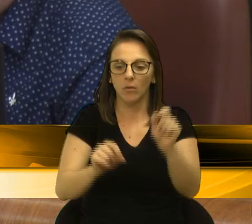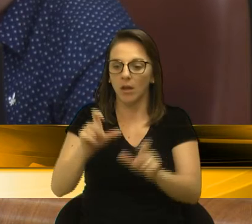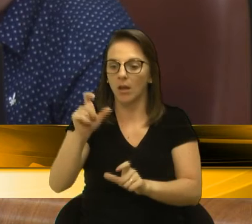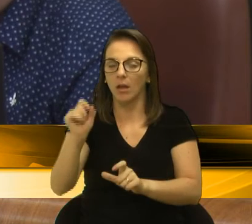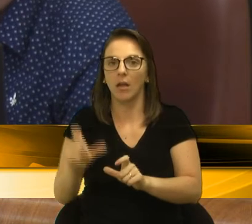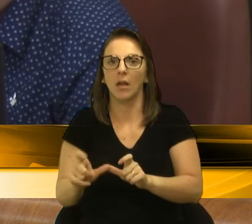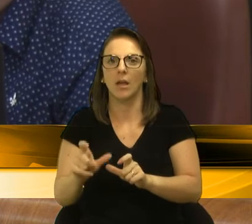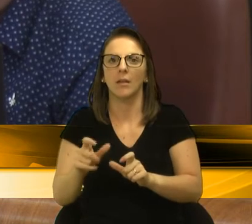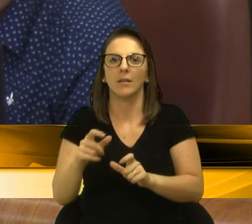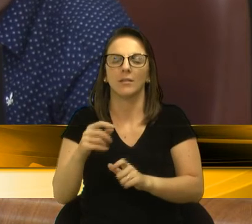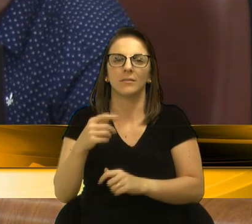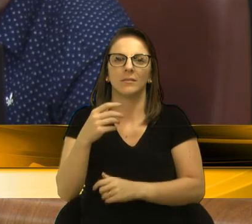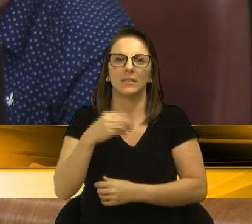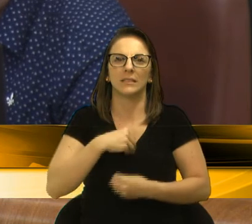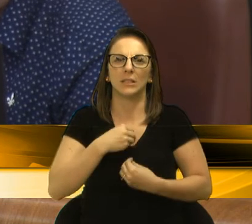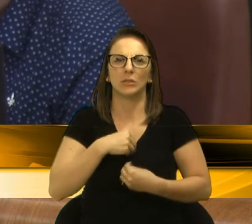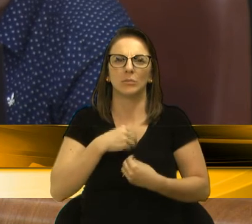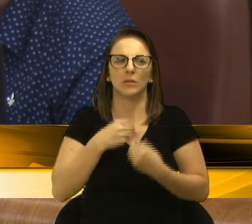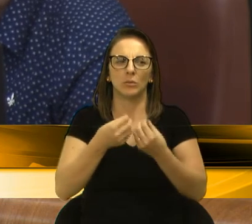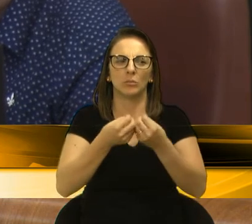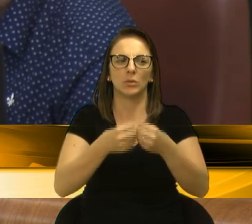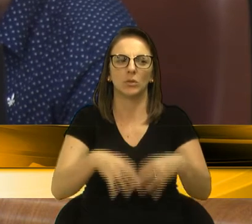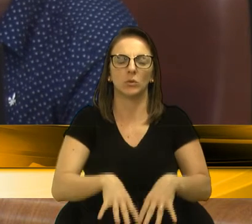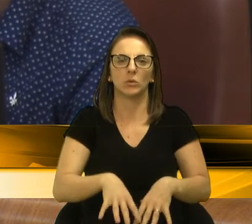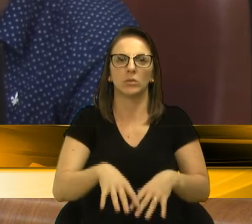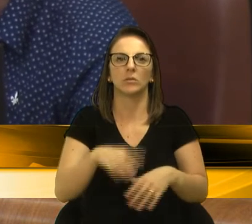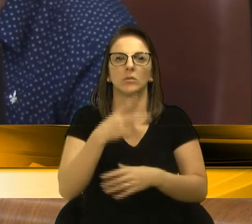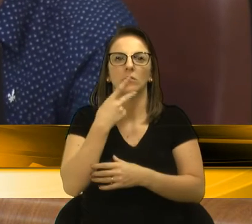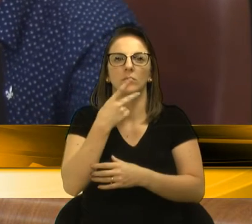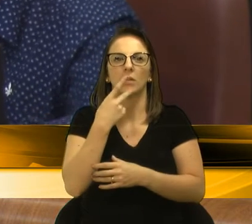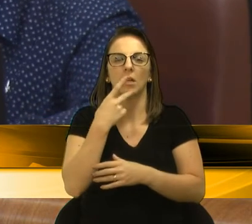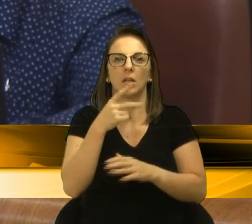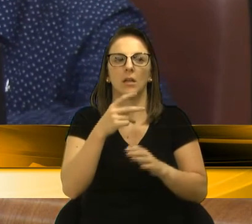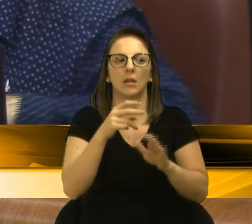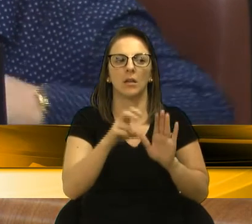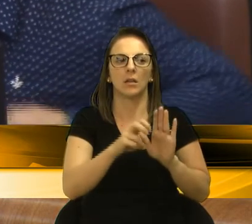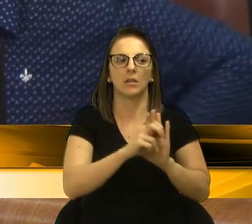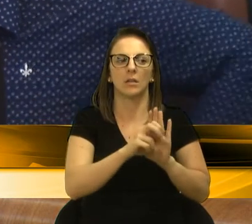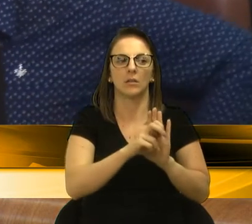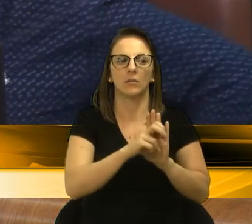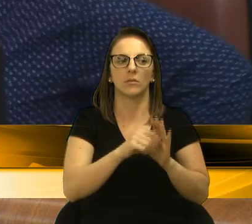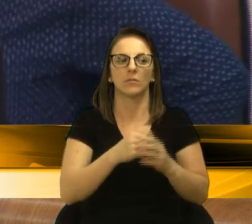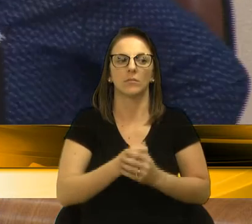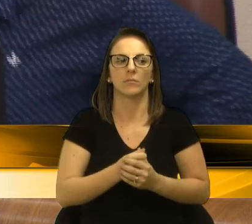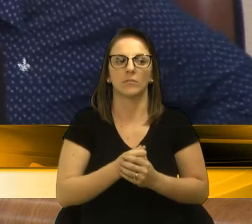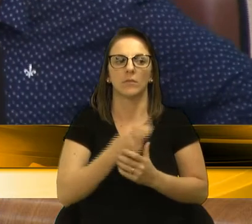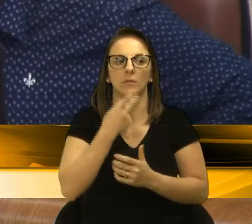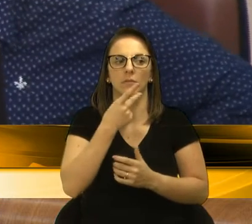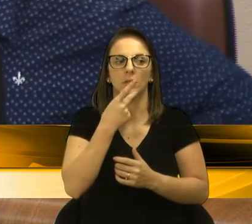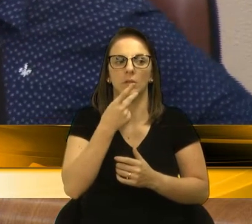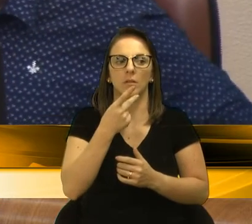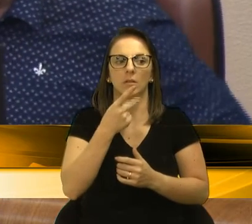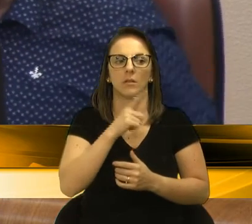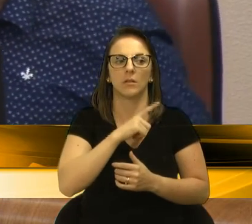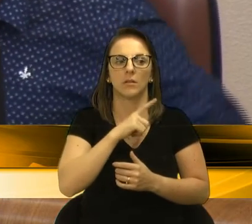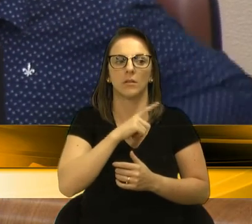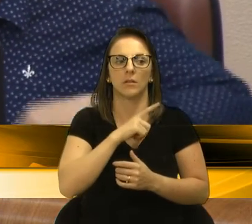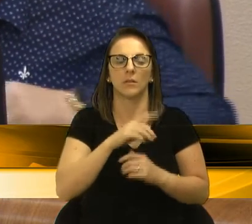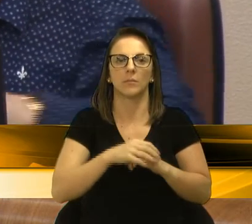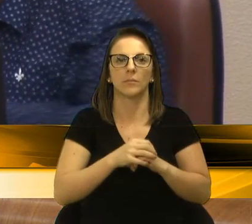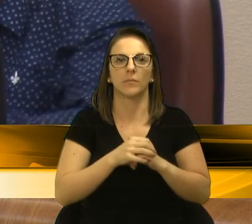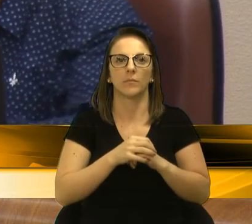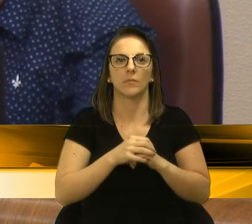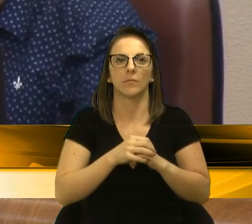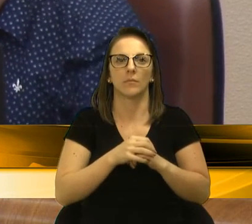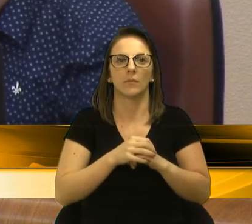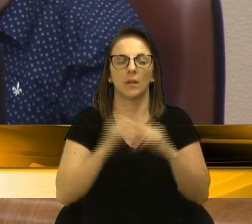que seja, compete ao Judiciário apressá-lo. Artigo 5º. Dá direito a qualquer que seja competente ao